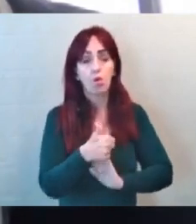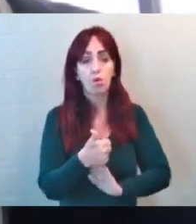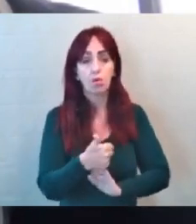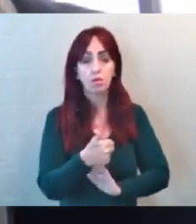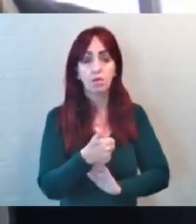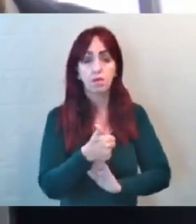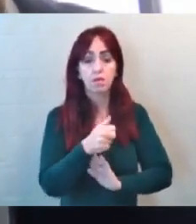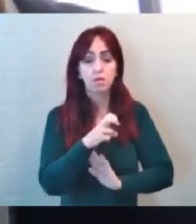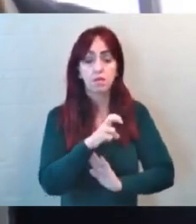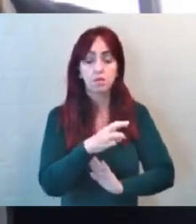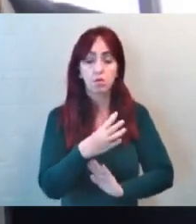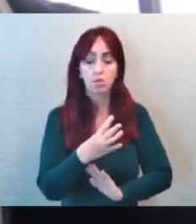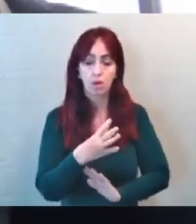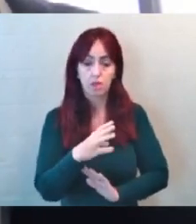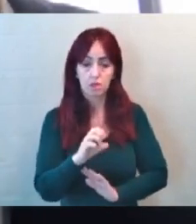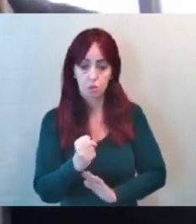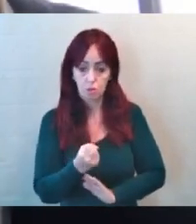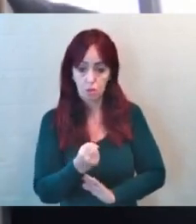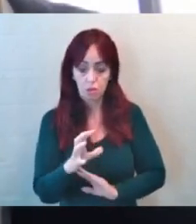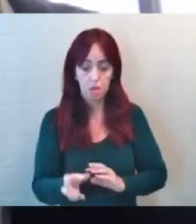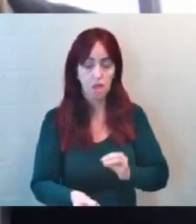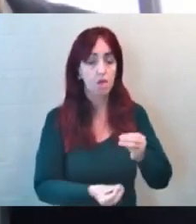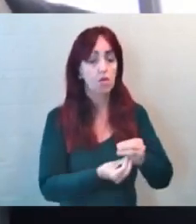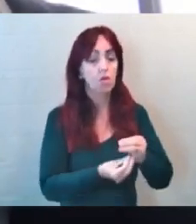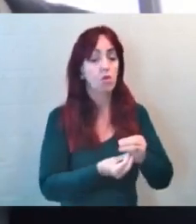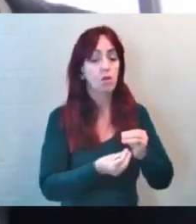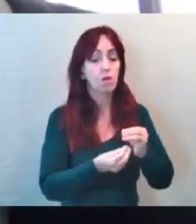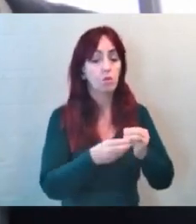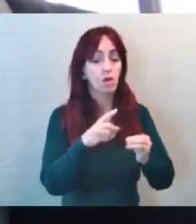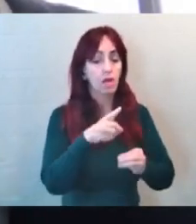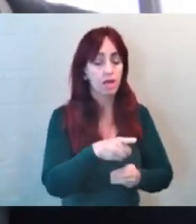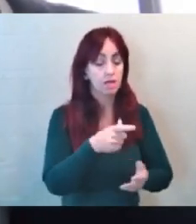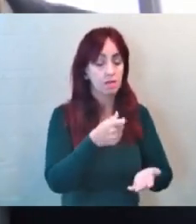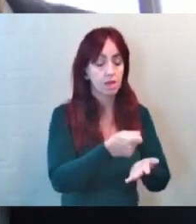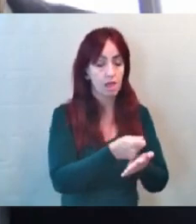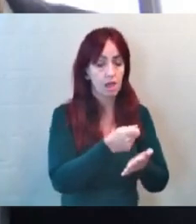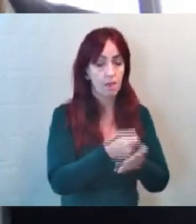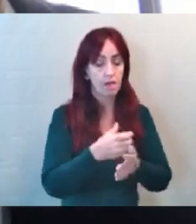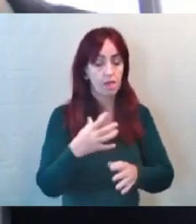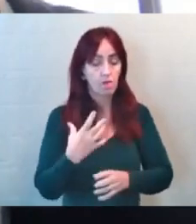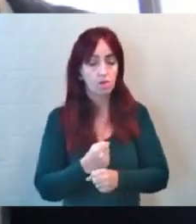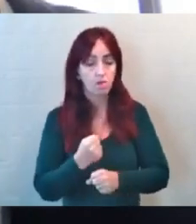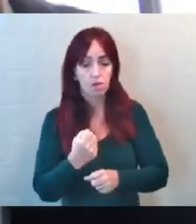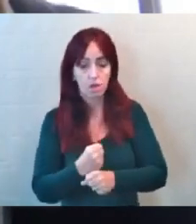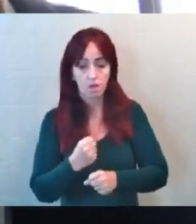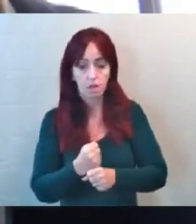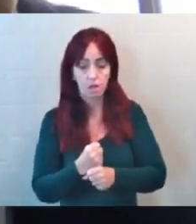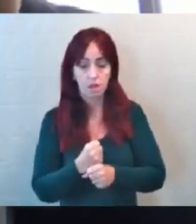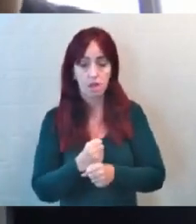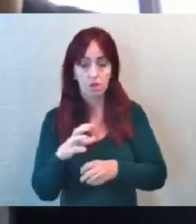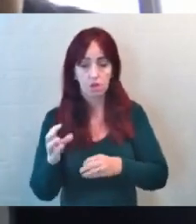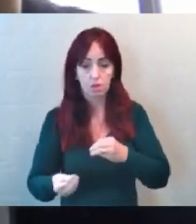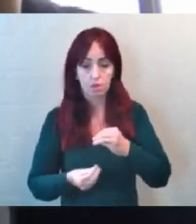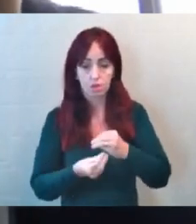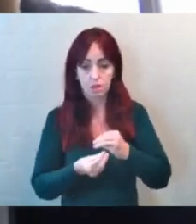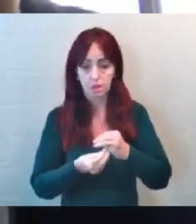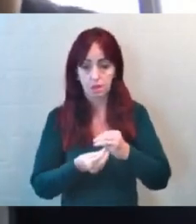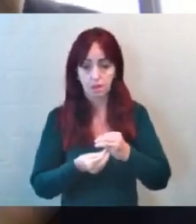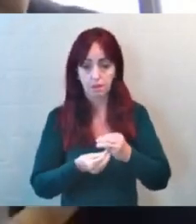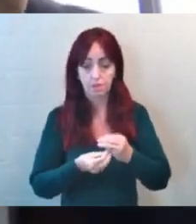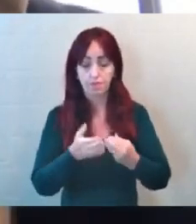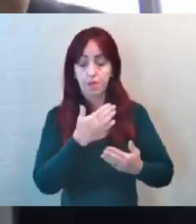nós incluímos essa receita extra tarifária no cálculo da remuneração complementar.